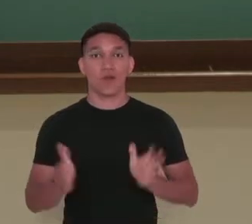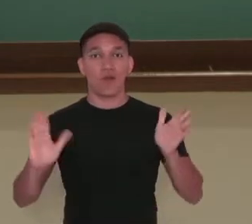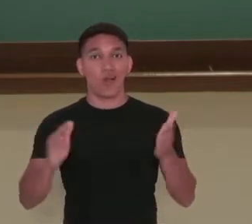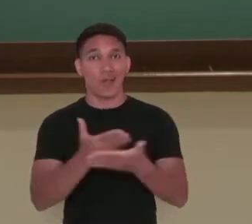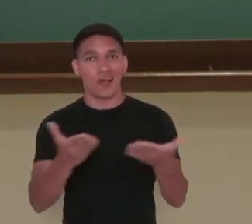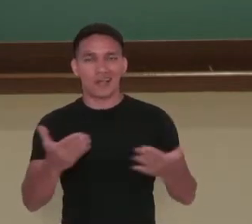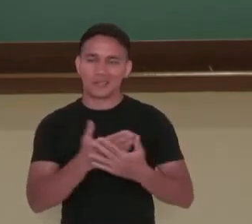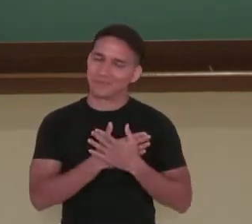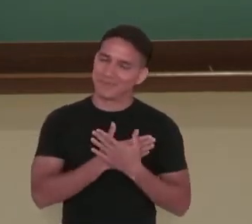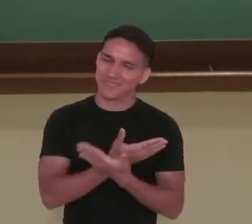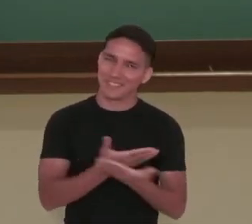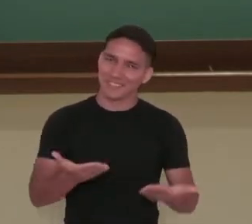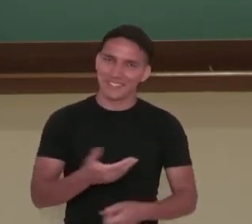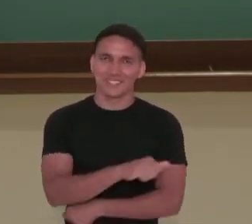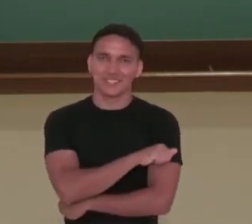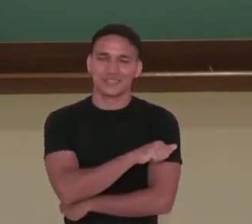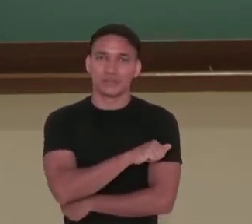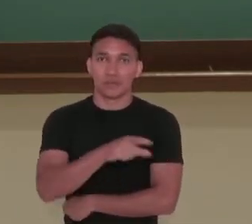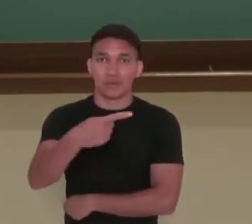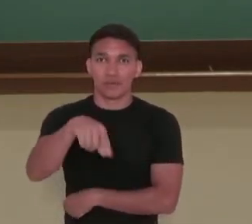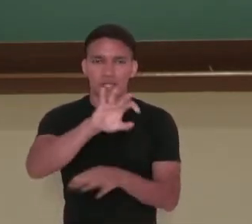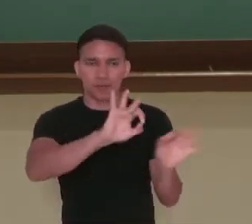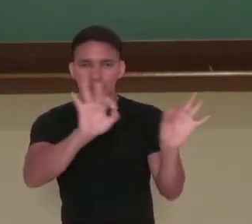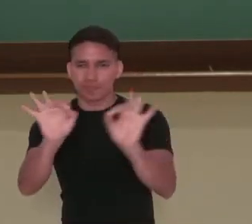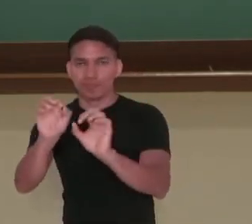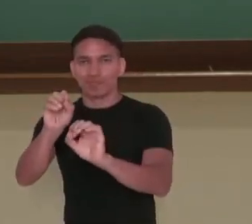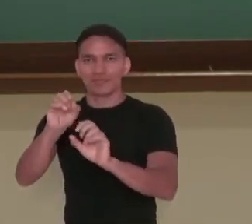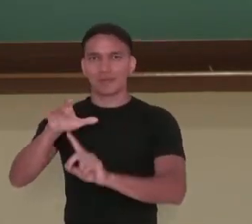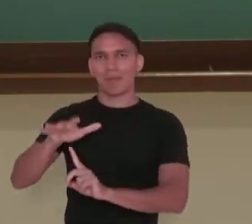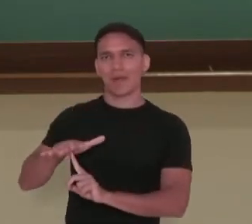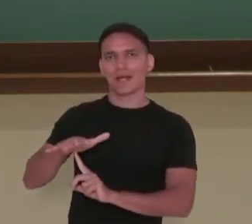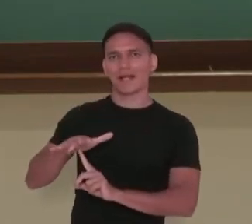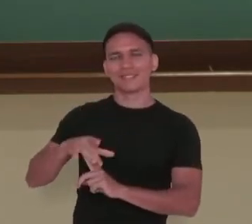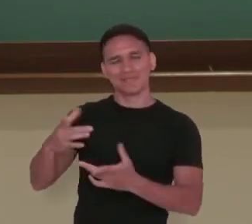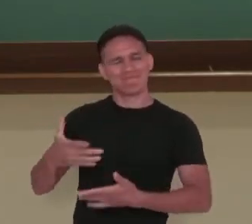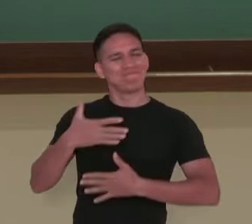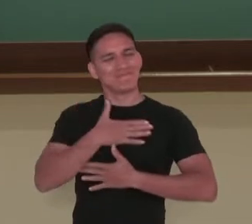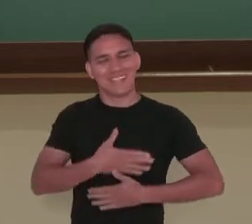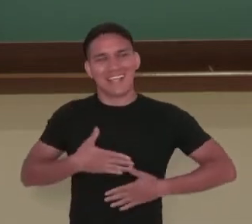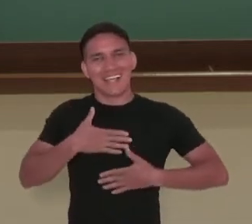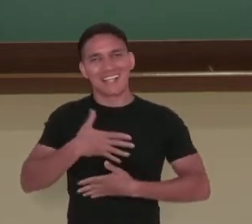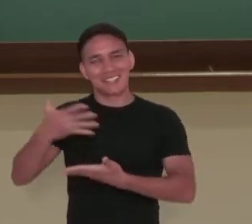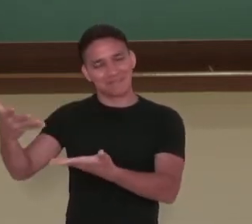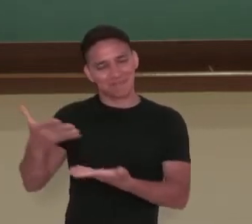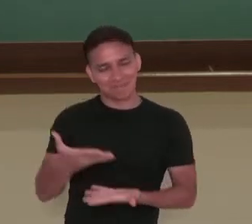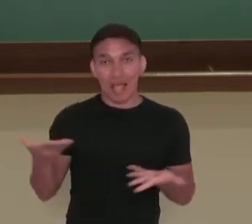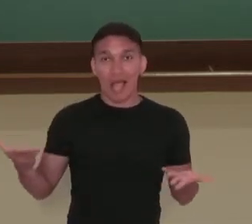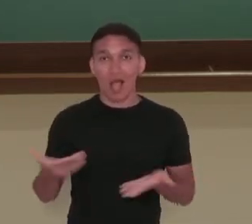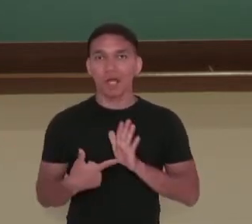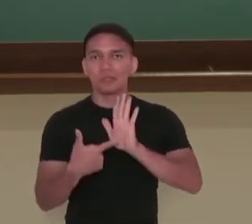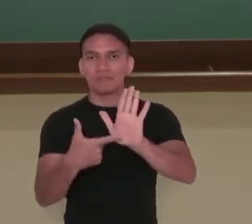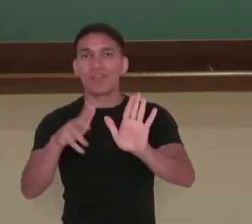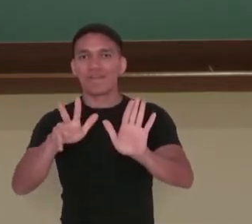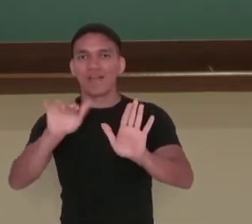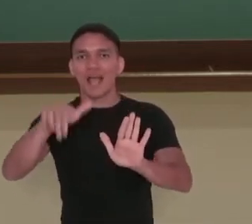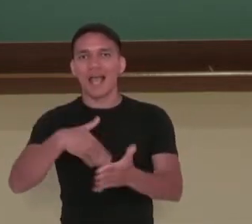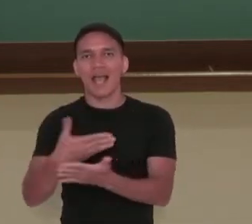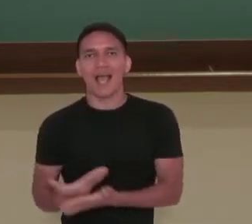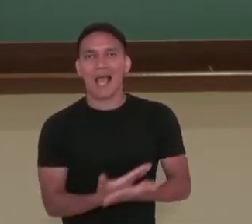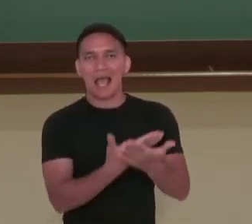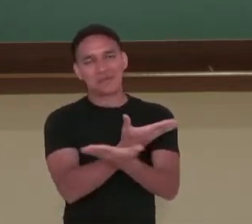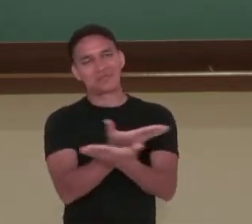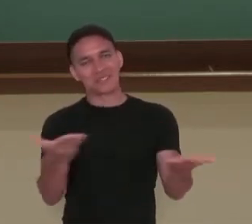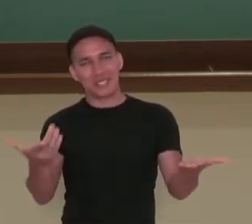Olá, querido estudante! Você que assiste às aulas Paraná, que prazer imenso trazer aqui mais uma aula para